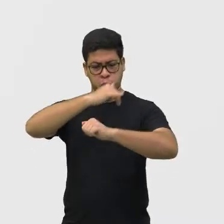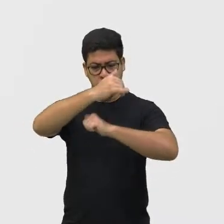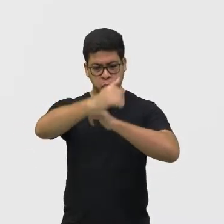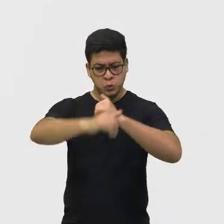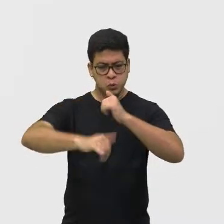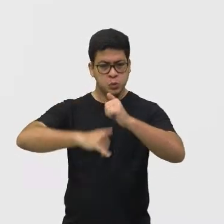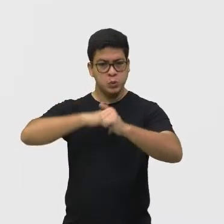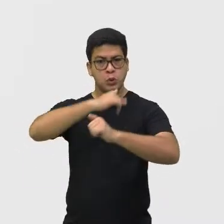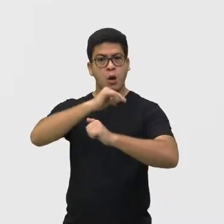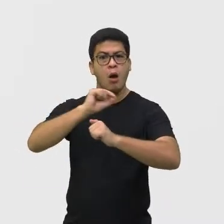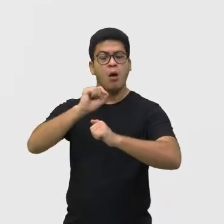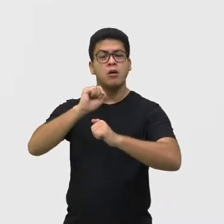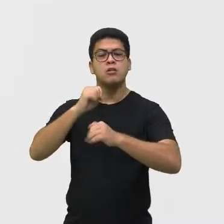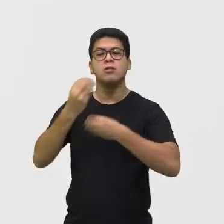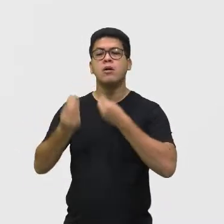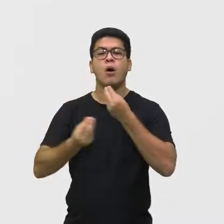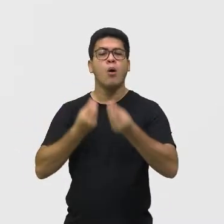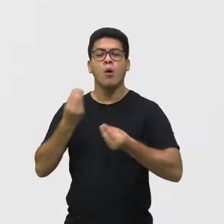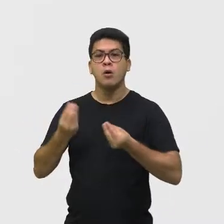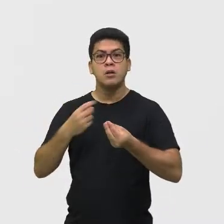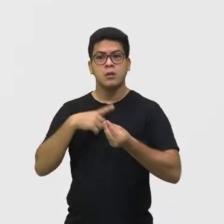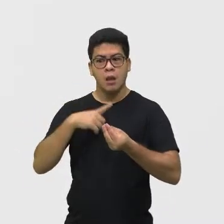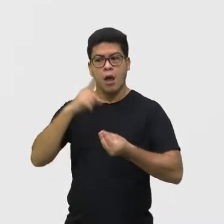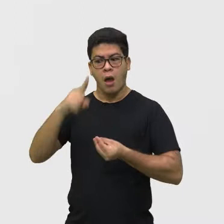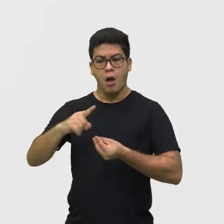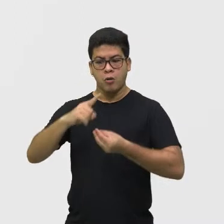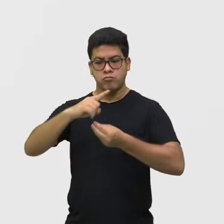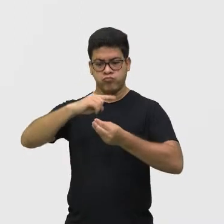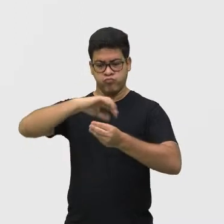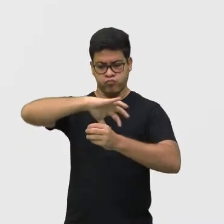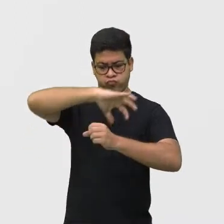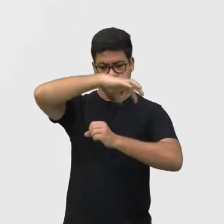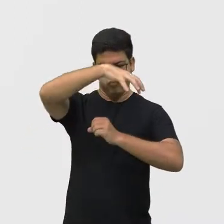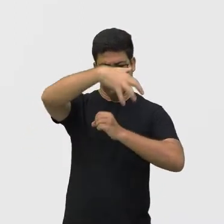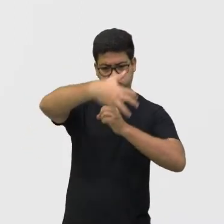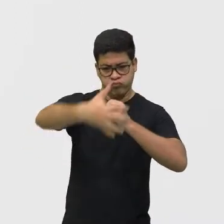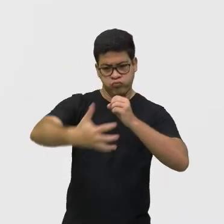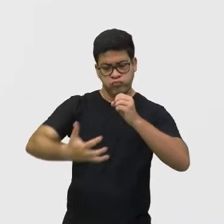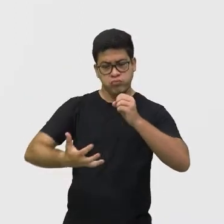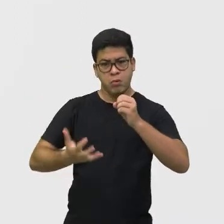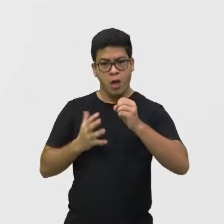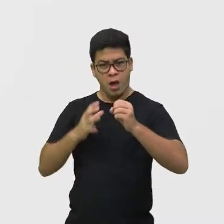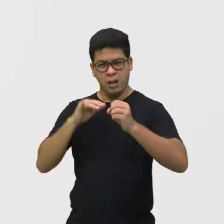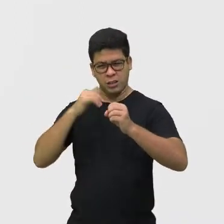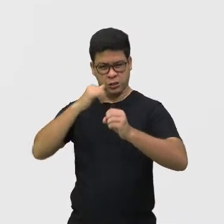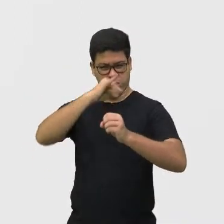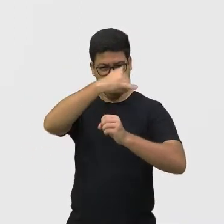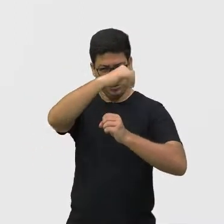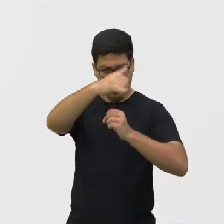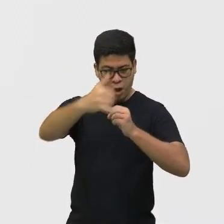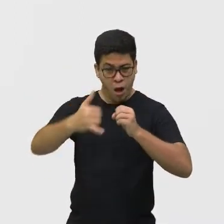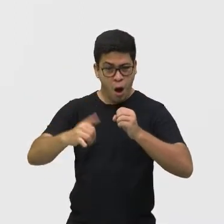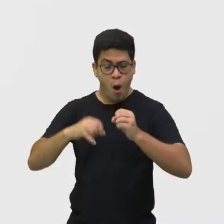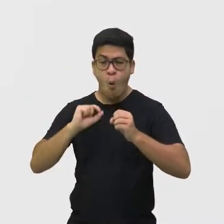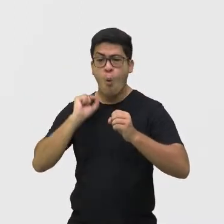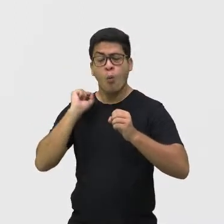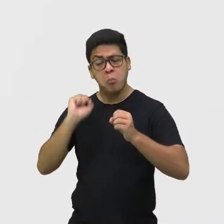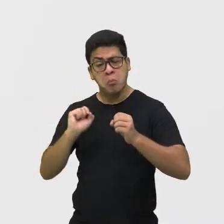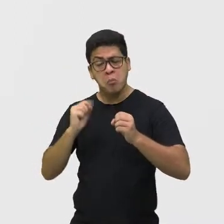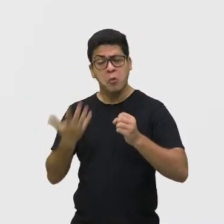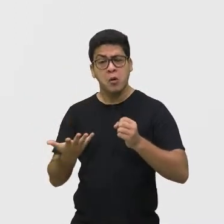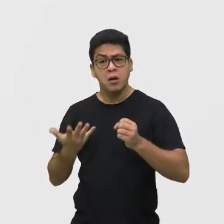região do espaço, essa carga elétrica ela gera um campo elétrico, e isso a gente já viu em aulas anteriores,